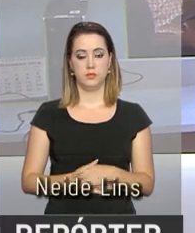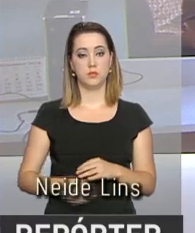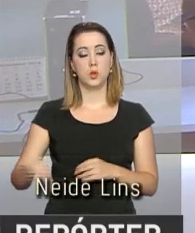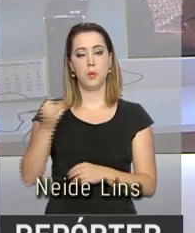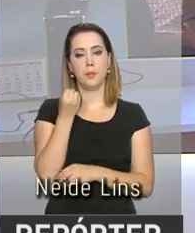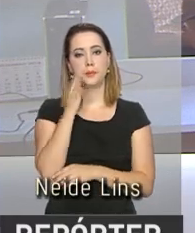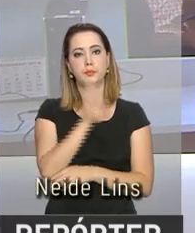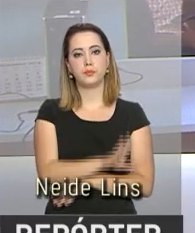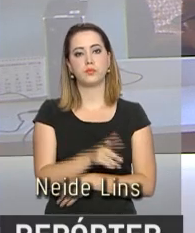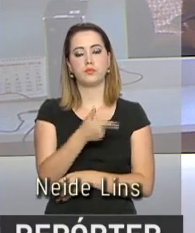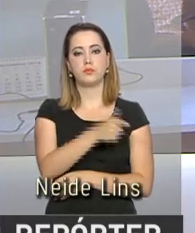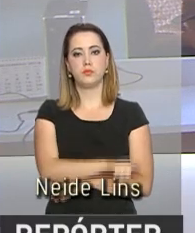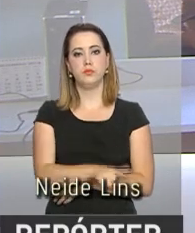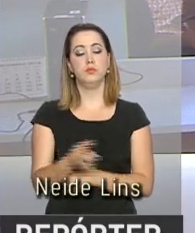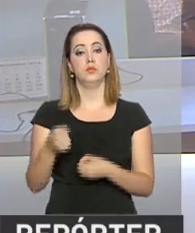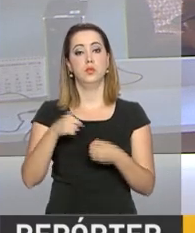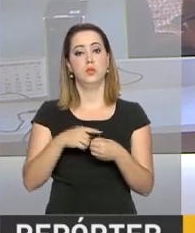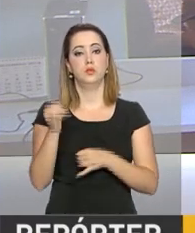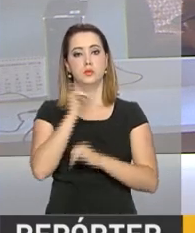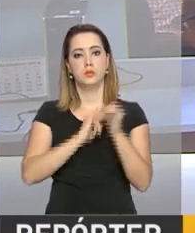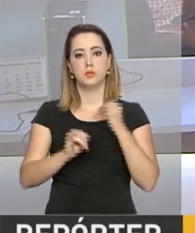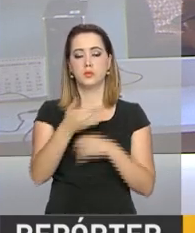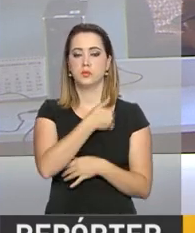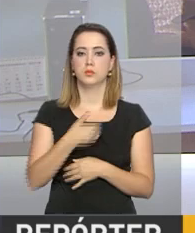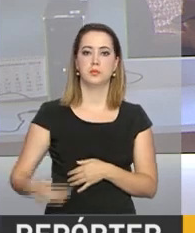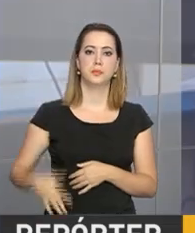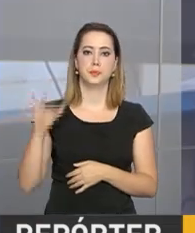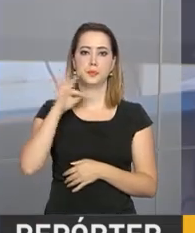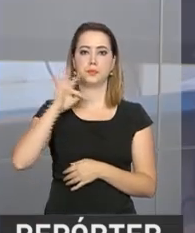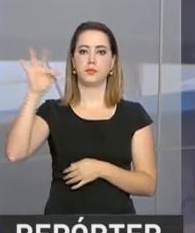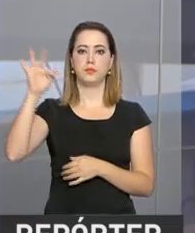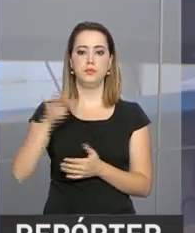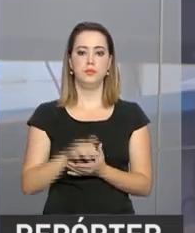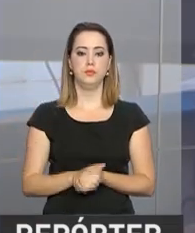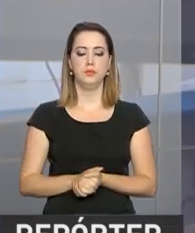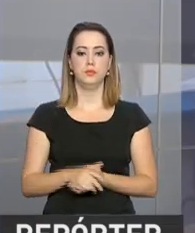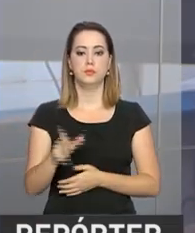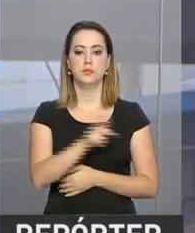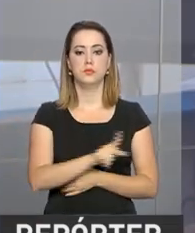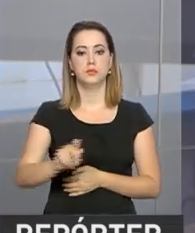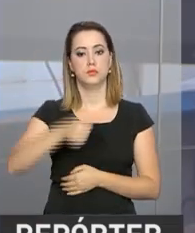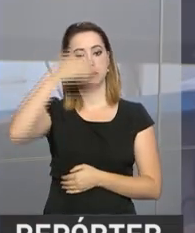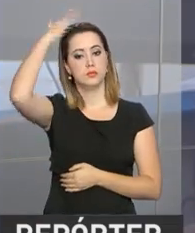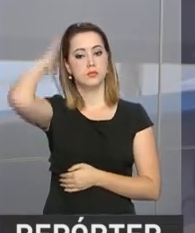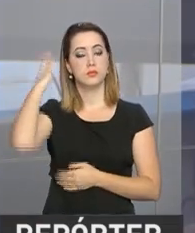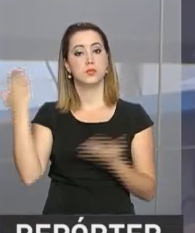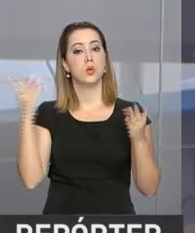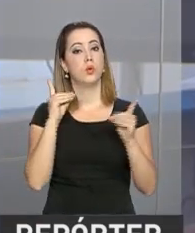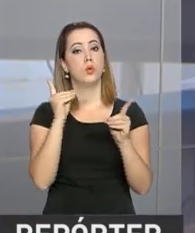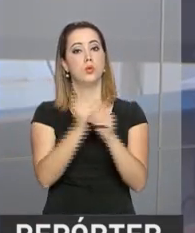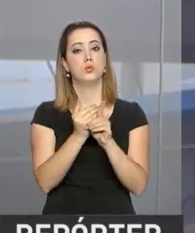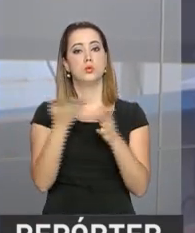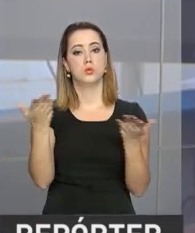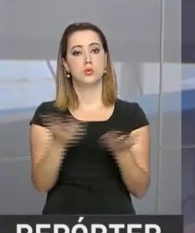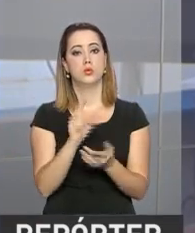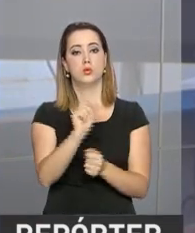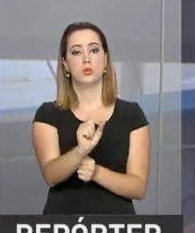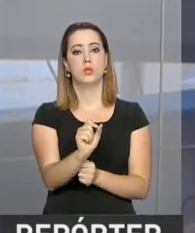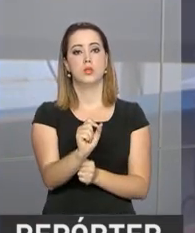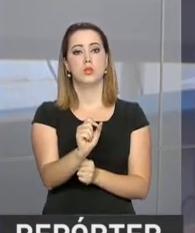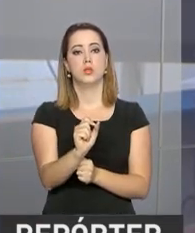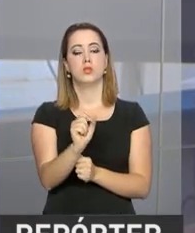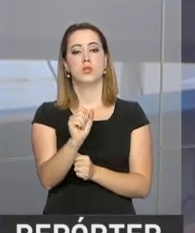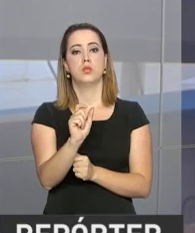Olá boa tarde estamos de volta com as notícias do governo federal o presidente Michel Temer se encontrou agora a pouco com a chanceler da